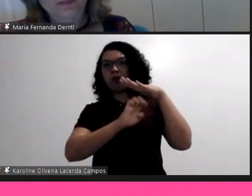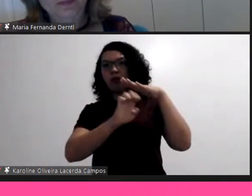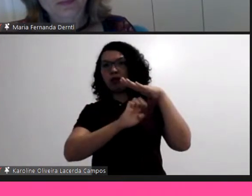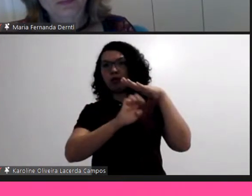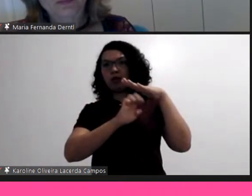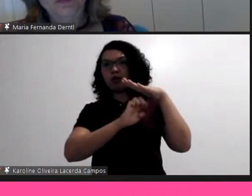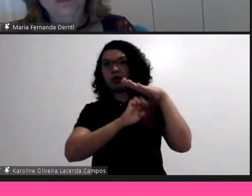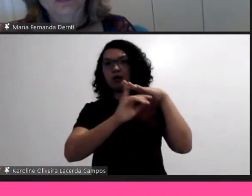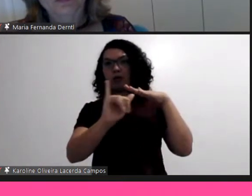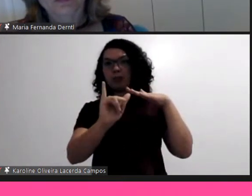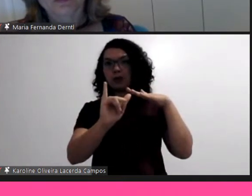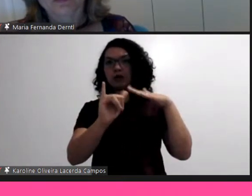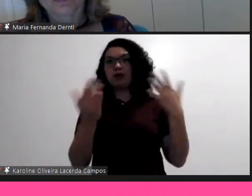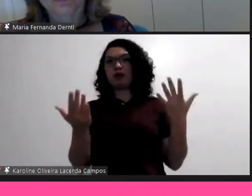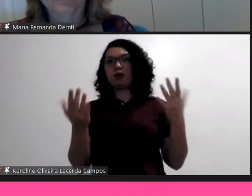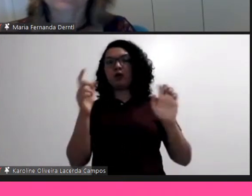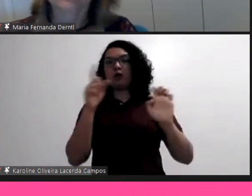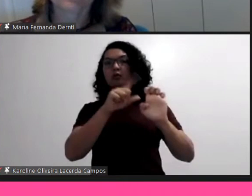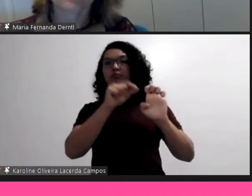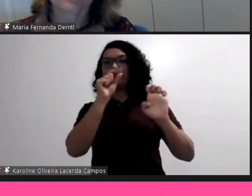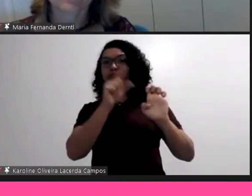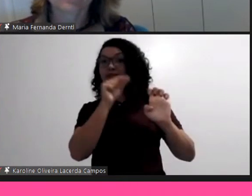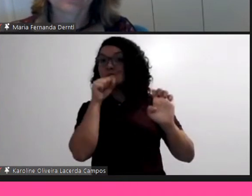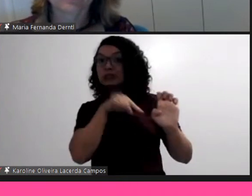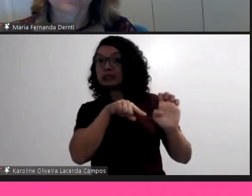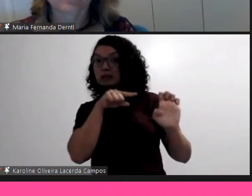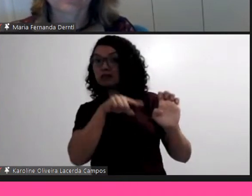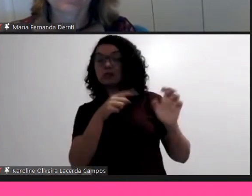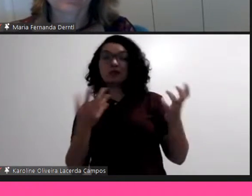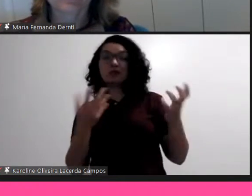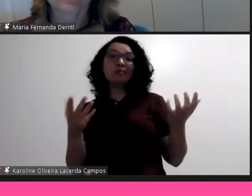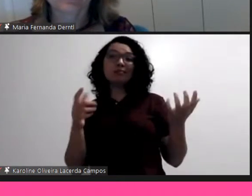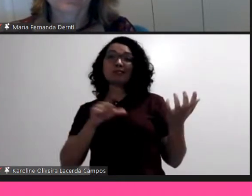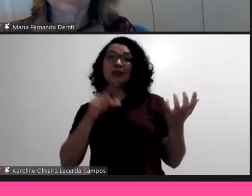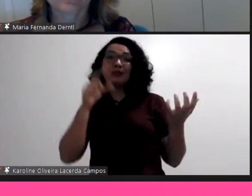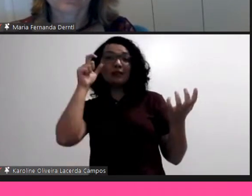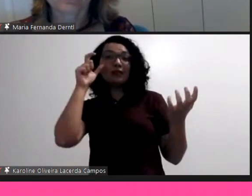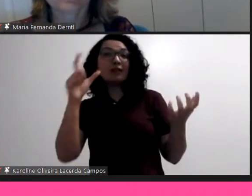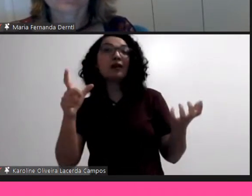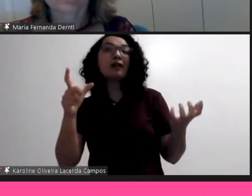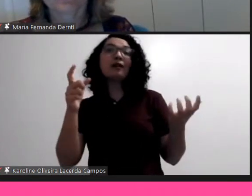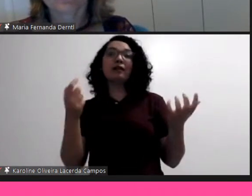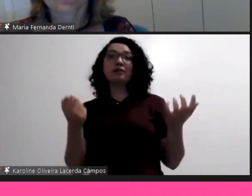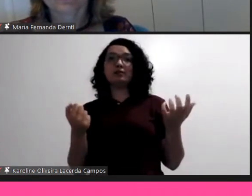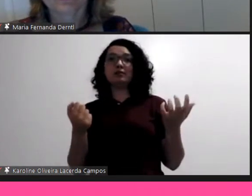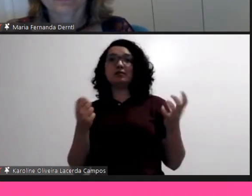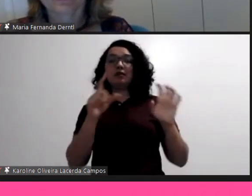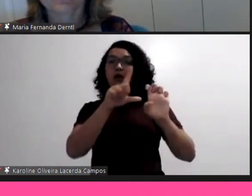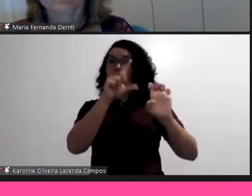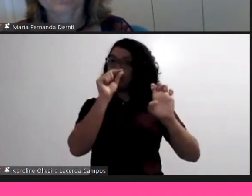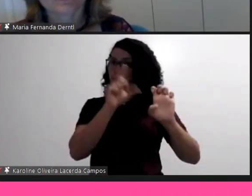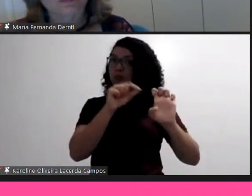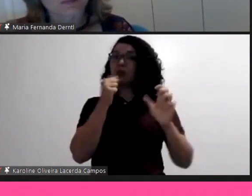né? Então, como é que a gente recupera isso? Essa pergunta a gente se faz há